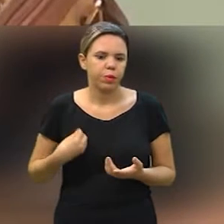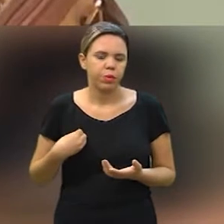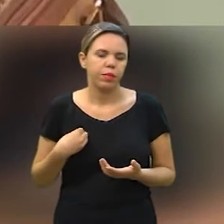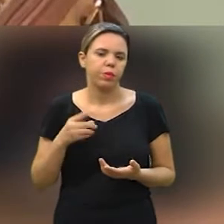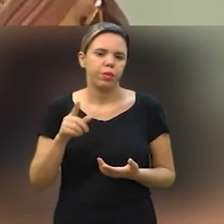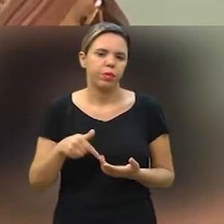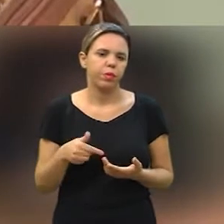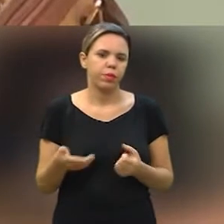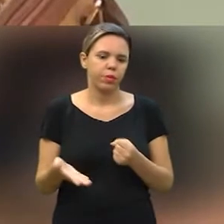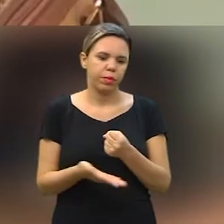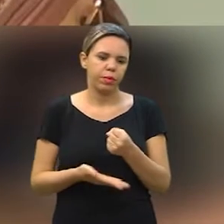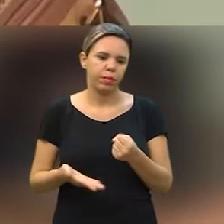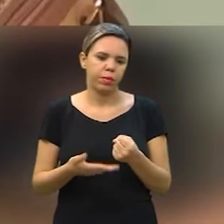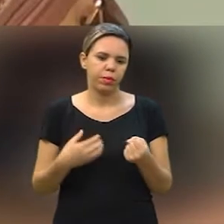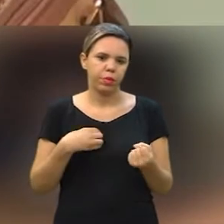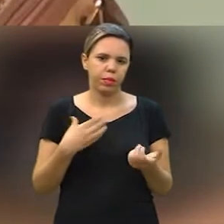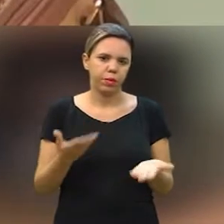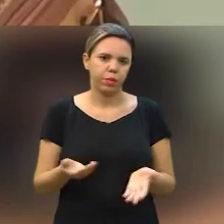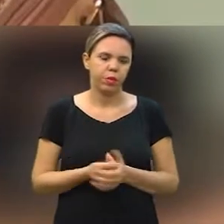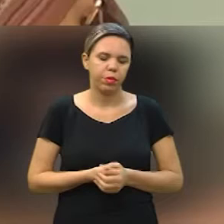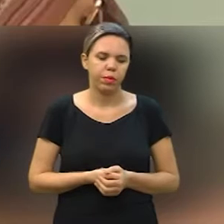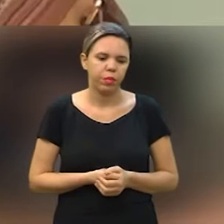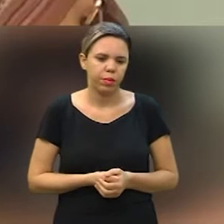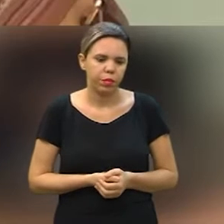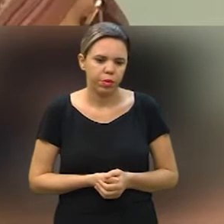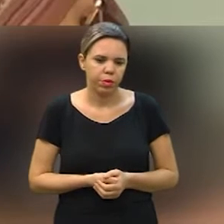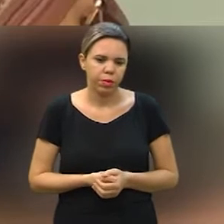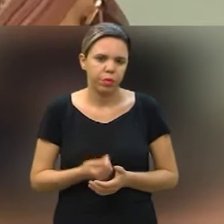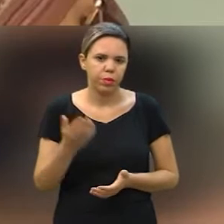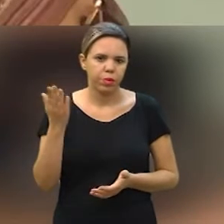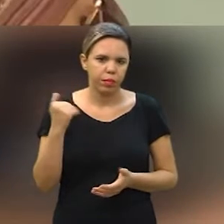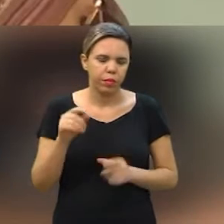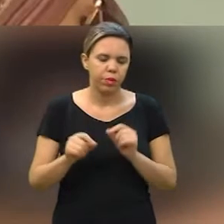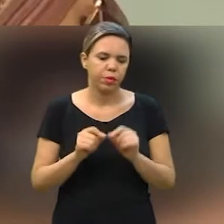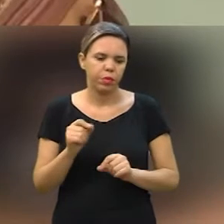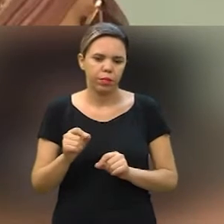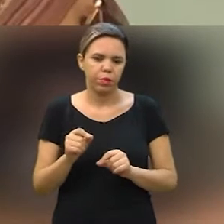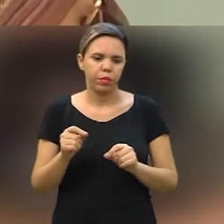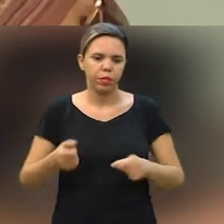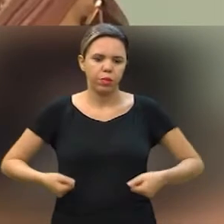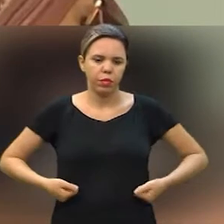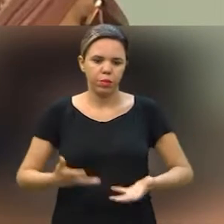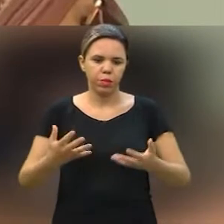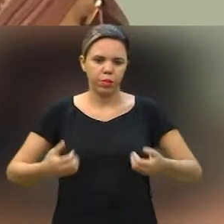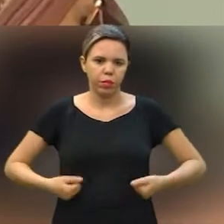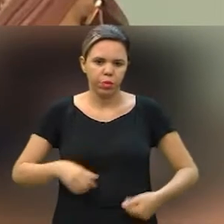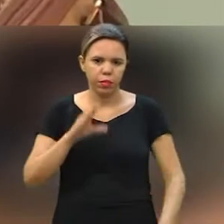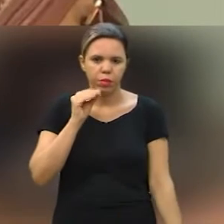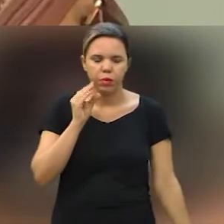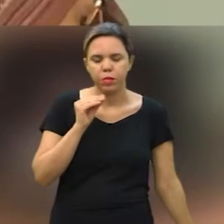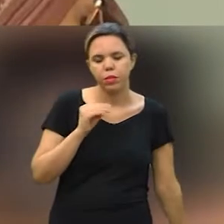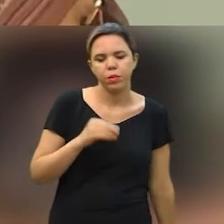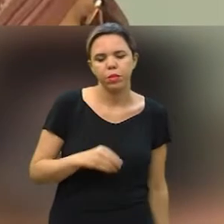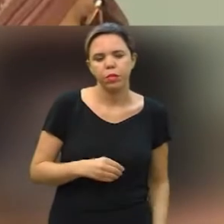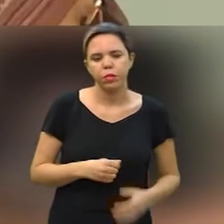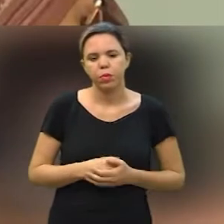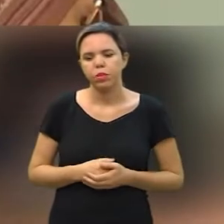porquê que está num nível tão baixo desse jeito. A gente sabe que o gasto com o